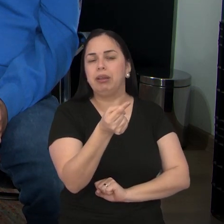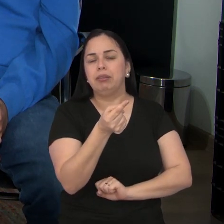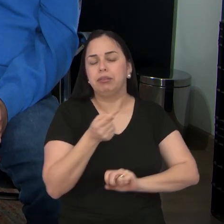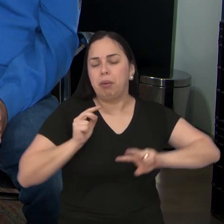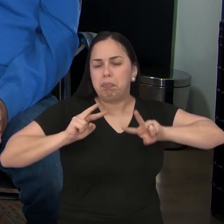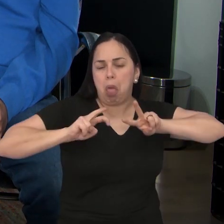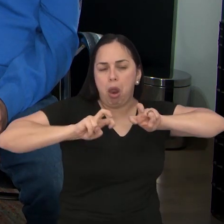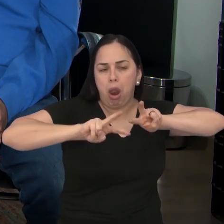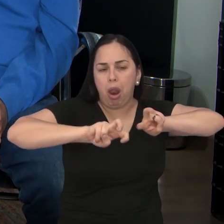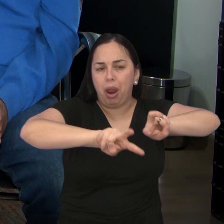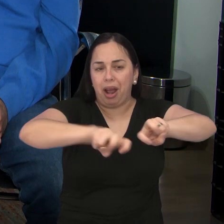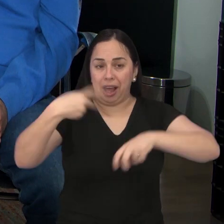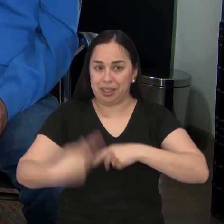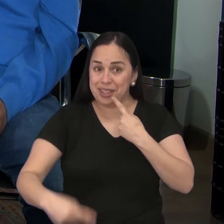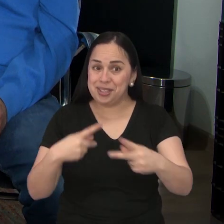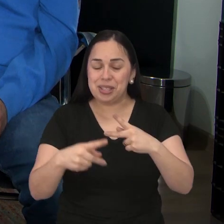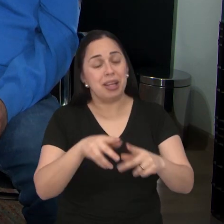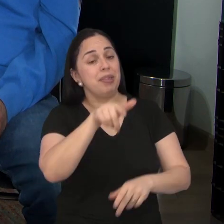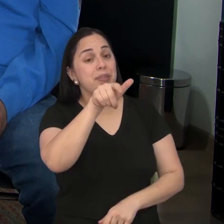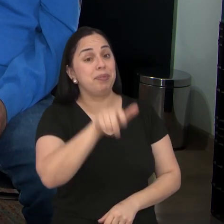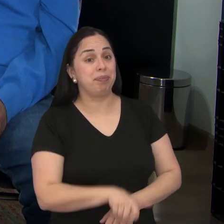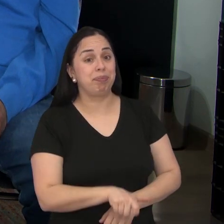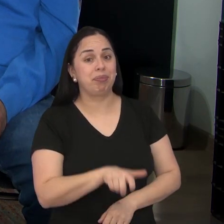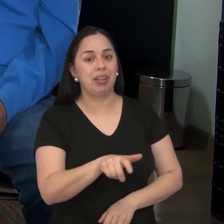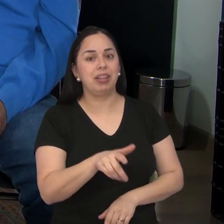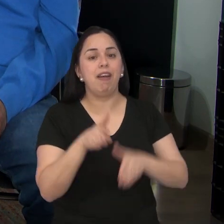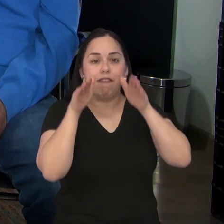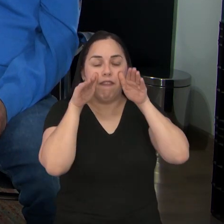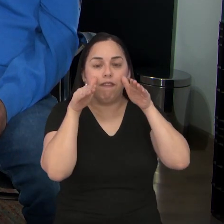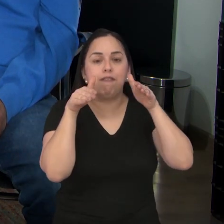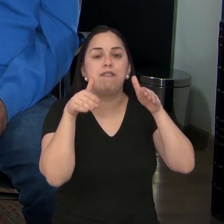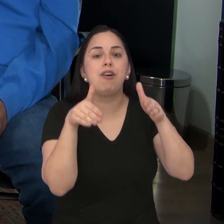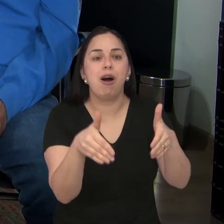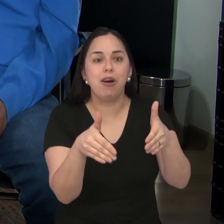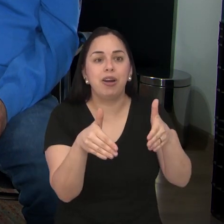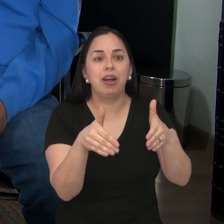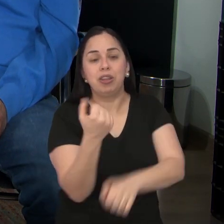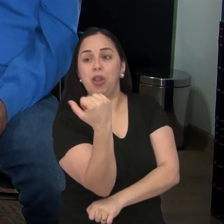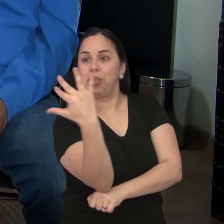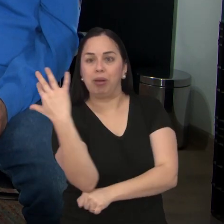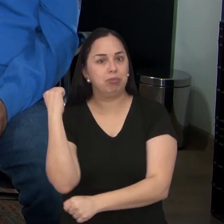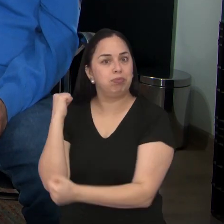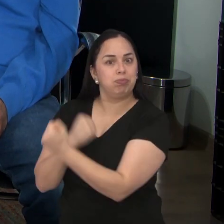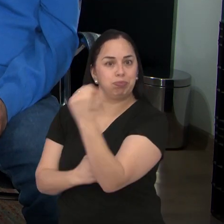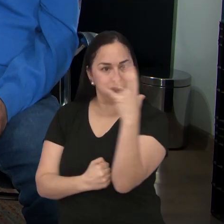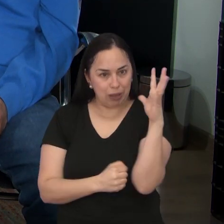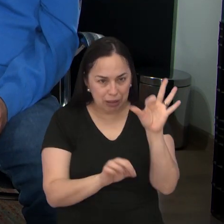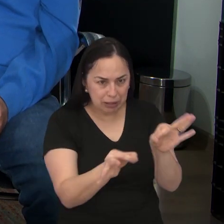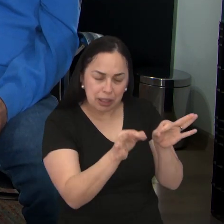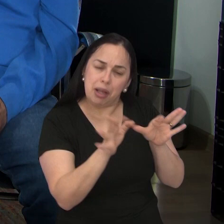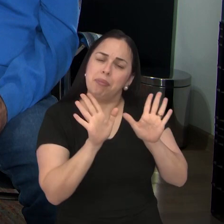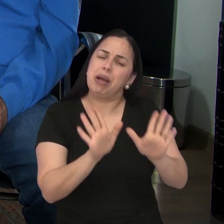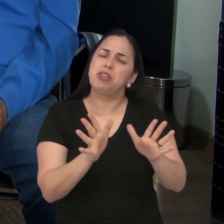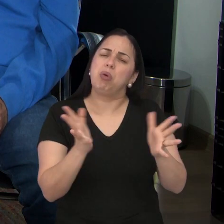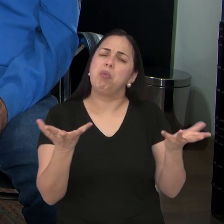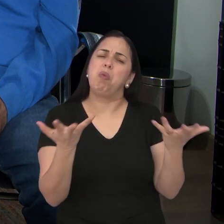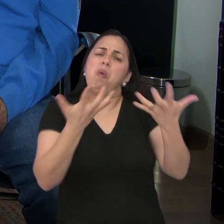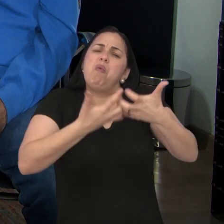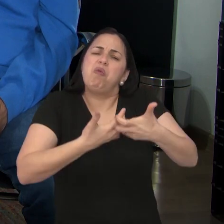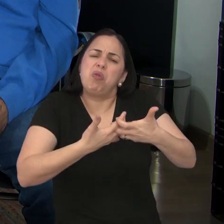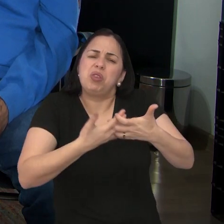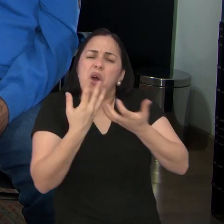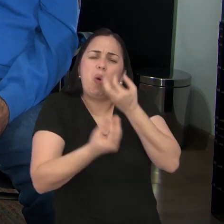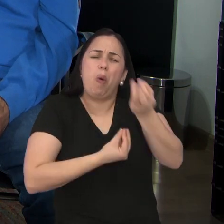aqui em São José, né? E o Wagner é especialista na questão da paisagem da cidade, né? Como que funciona?